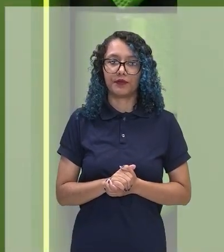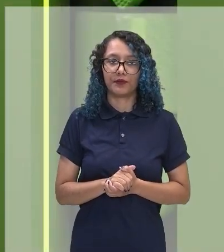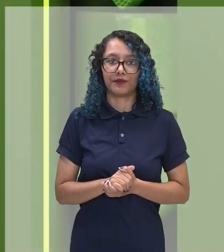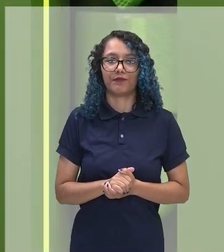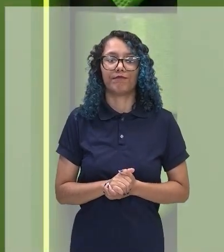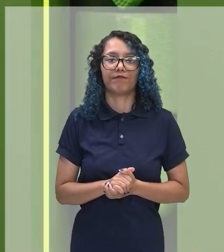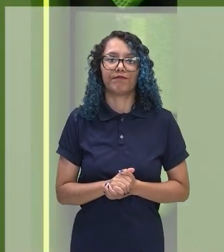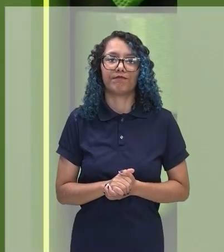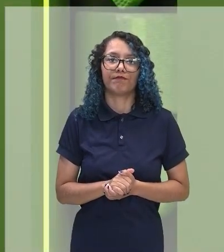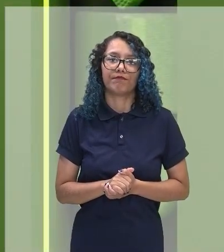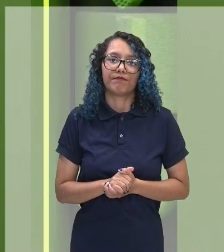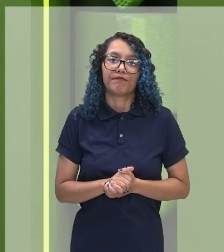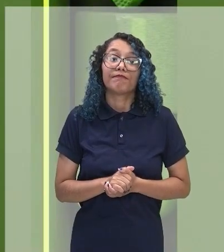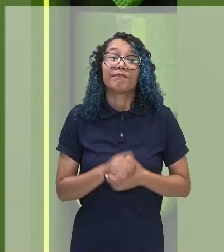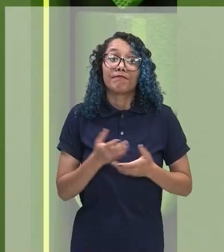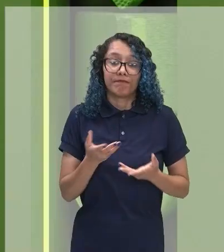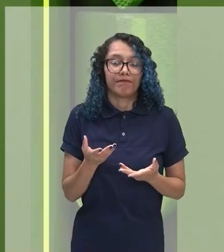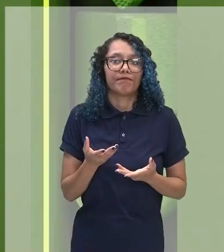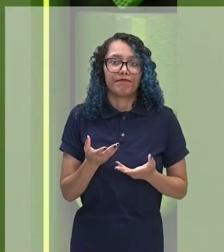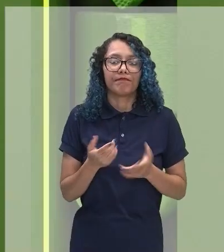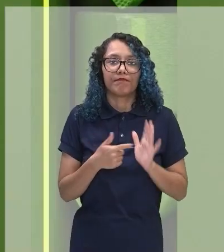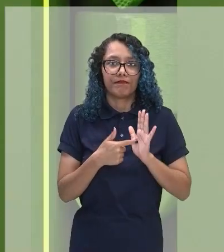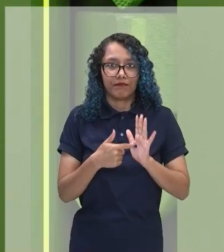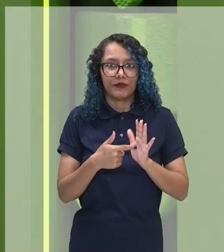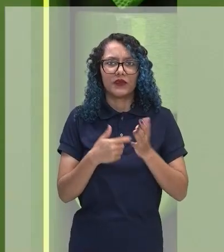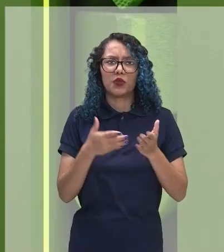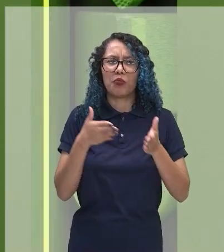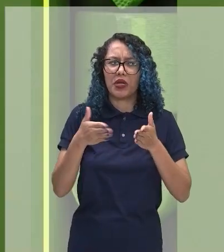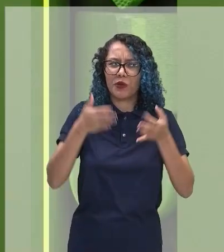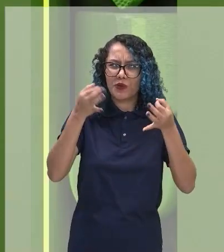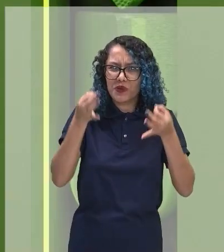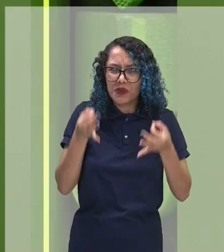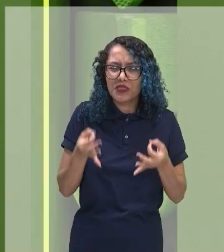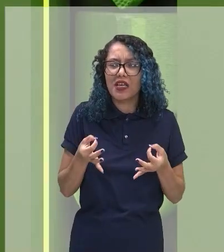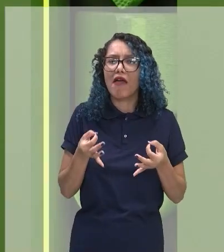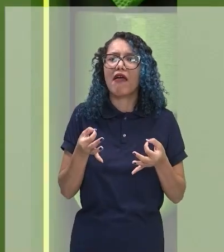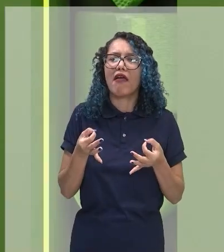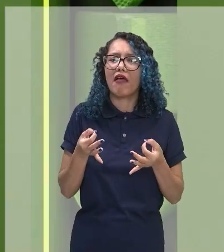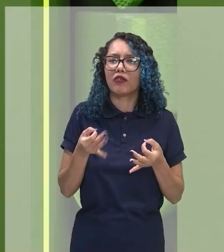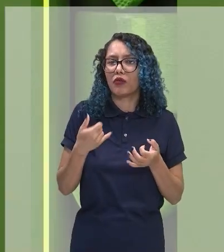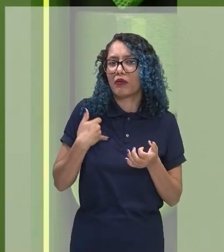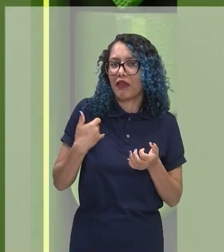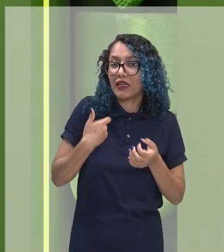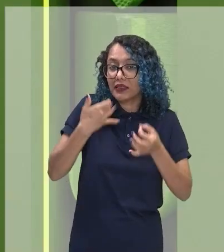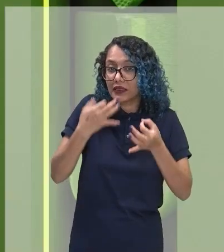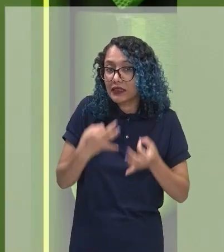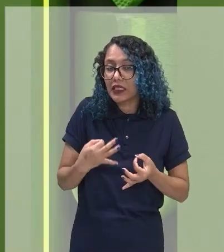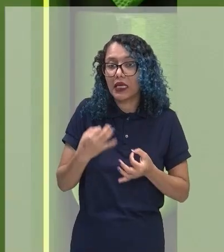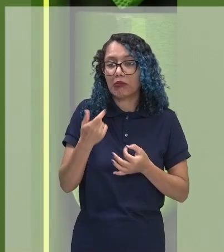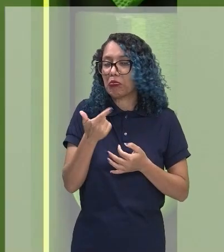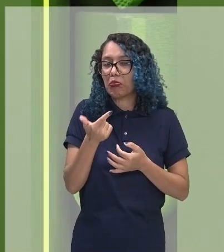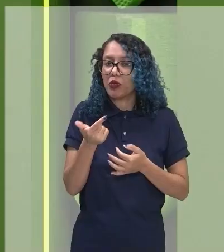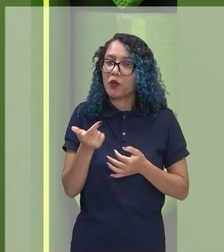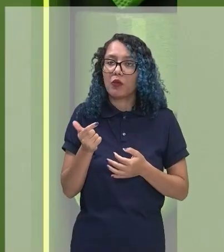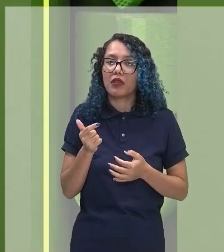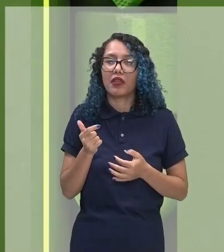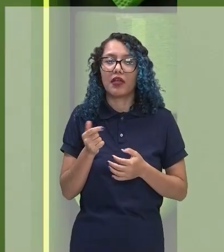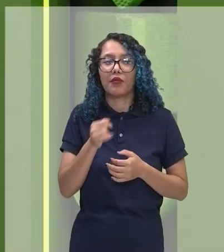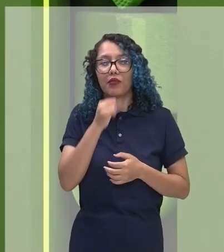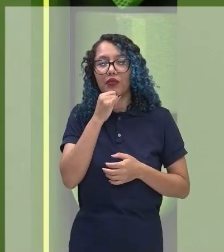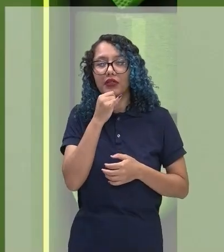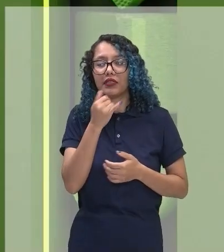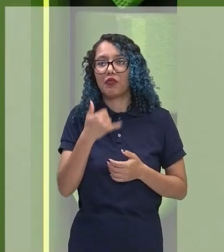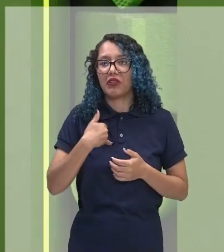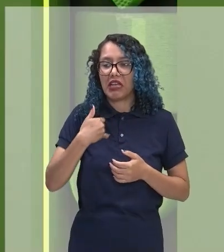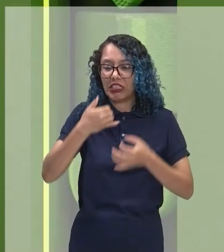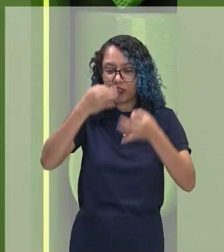Muito bem, então como você observou aí, não existe um tempo exato para acontecer com as pessoas, né? Não vai ser ali a idade